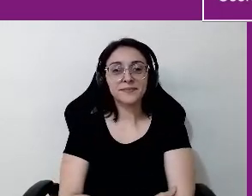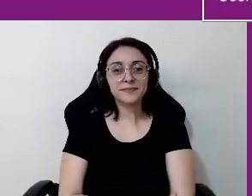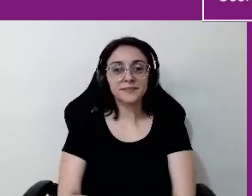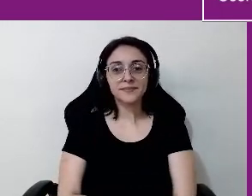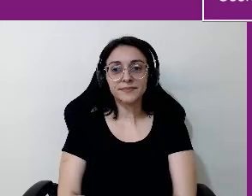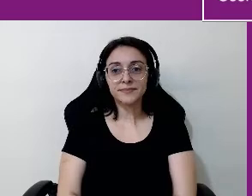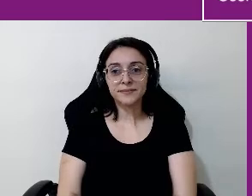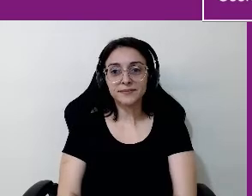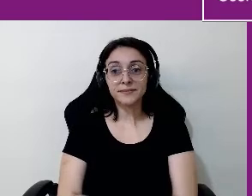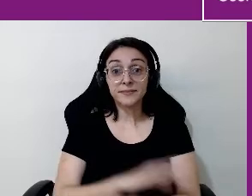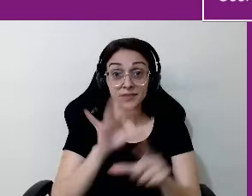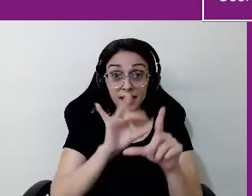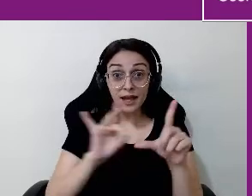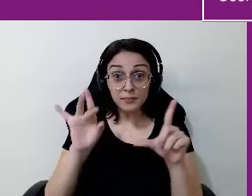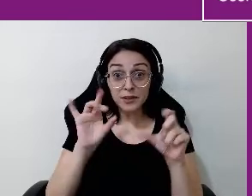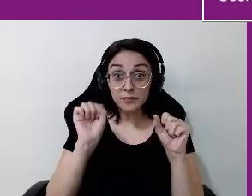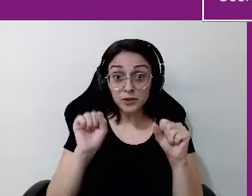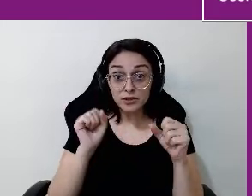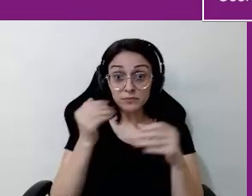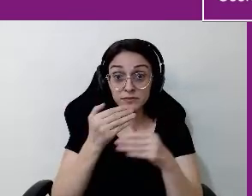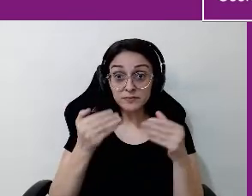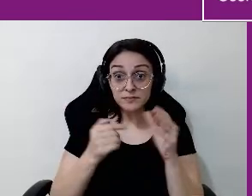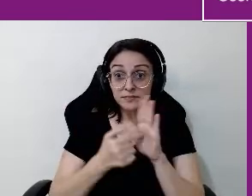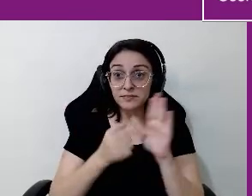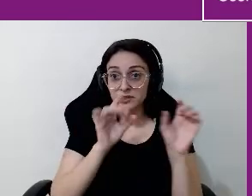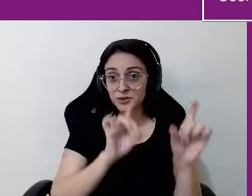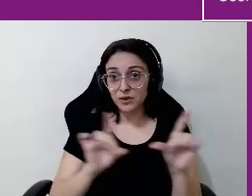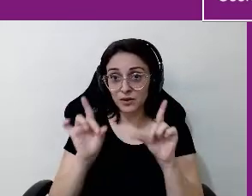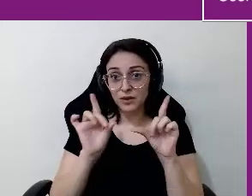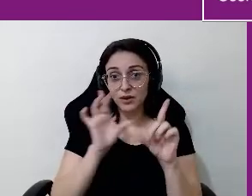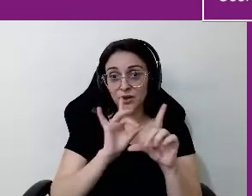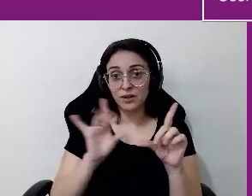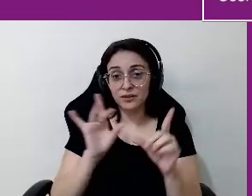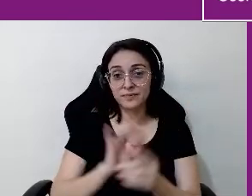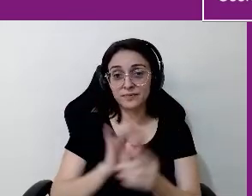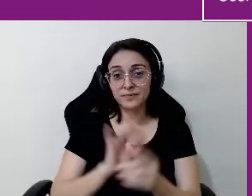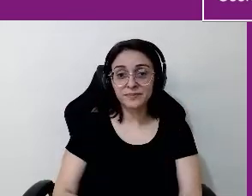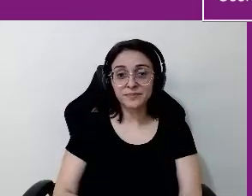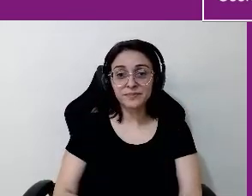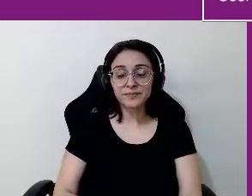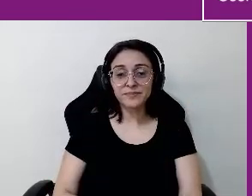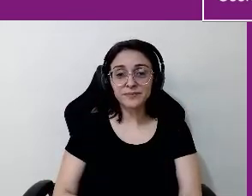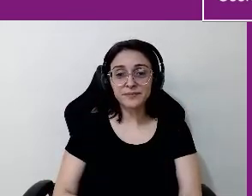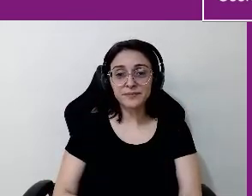Quer encaminhar para a gente a apresentação que a gente coloca?